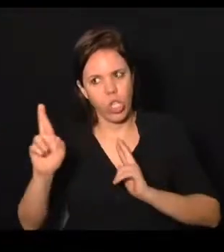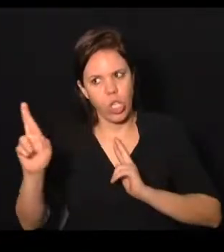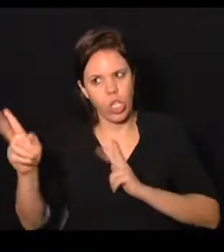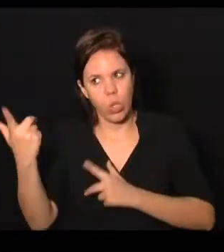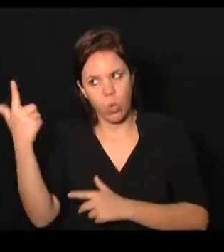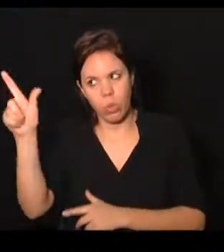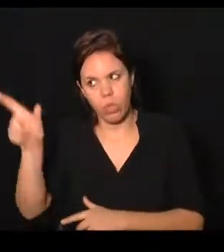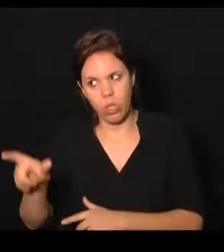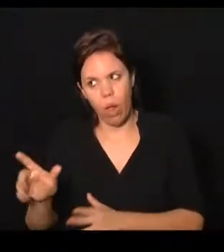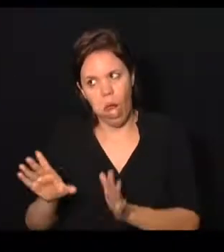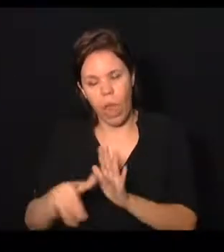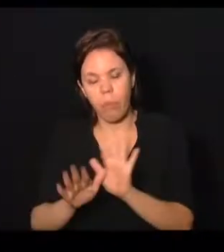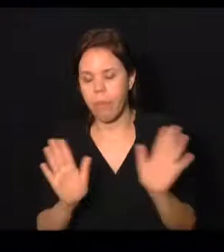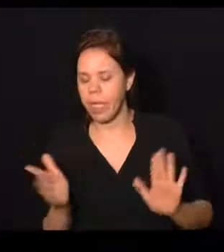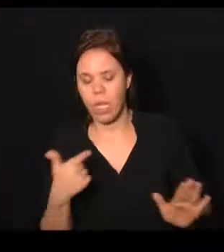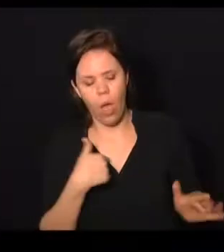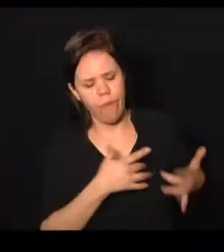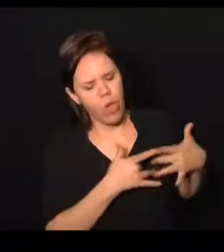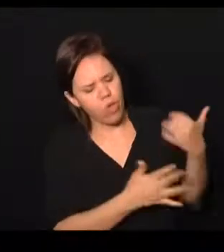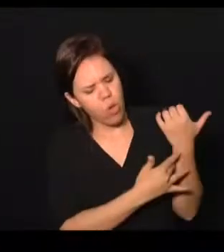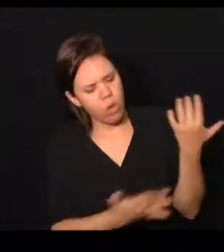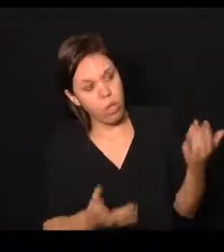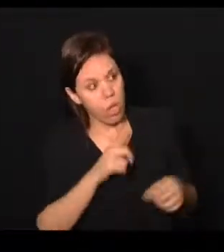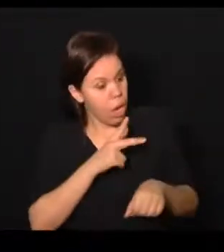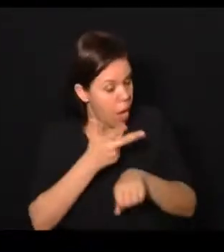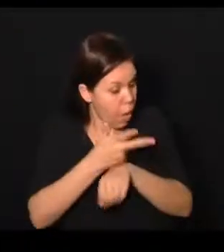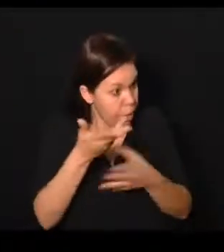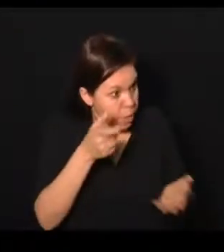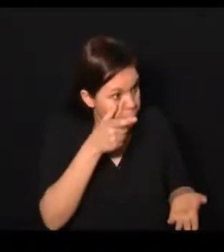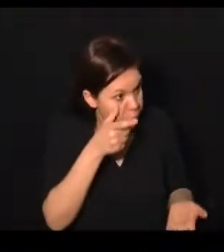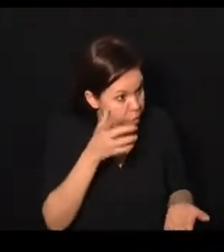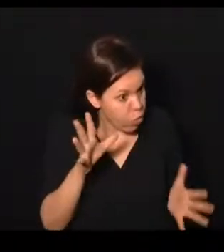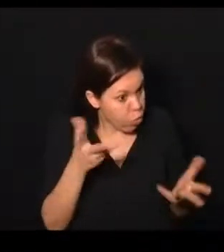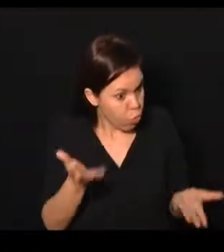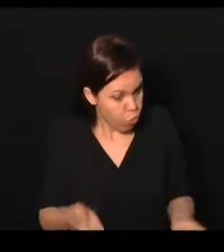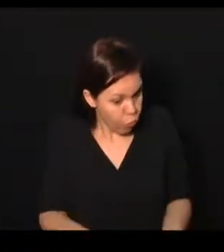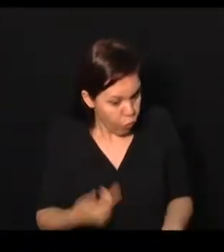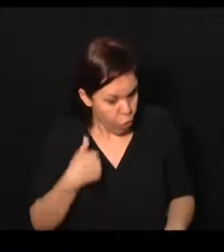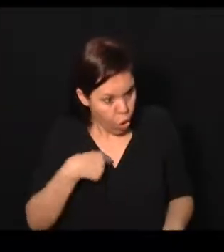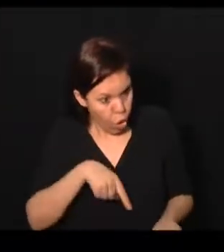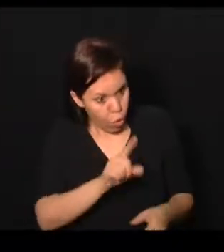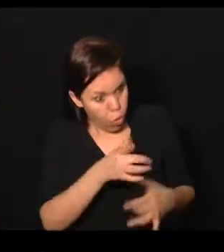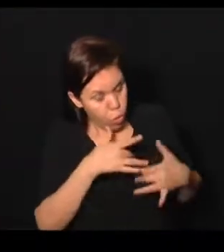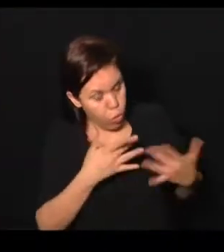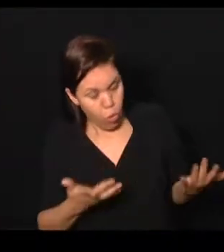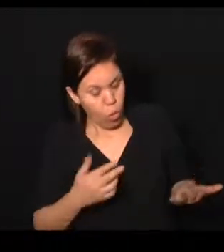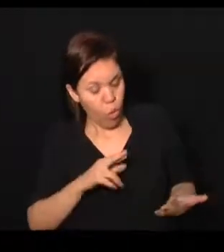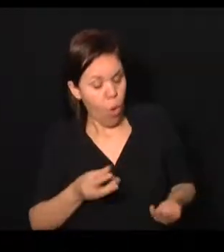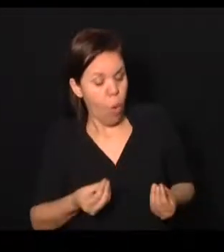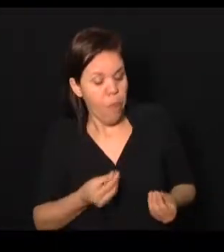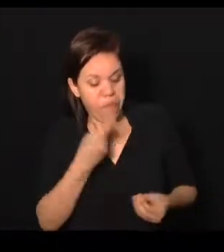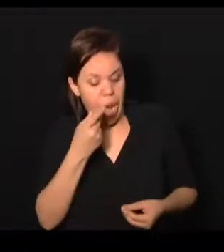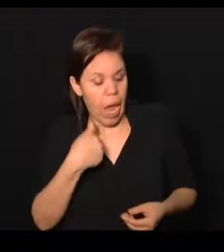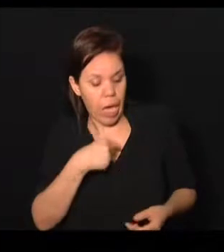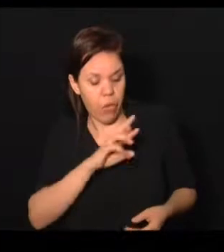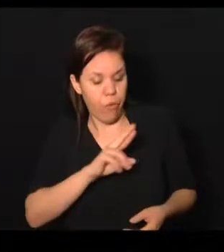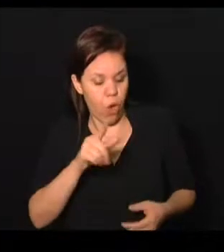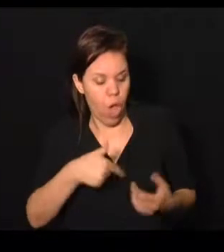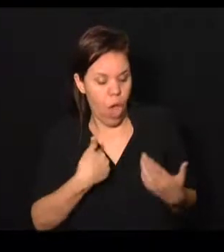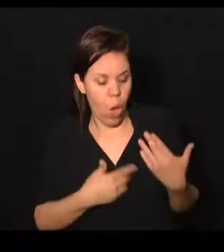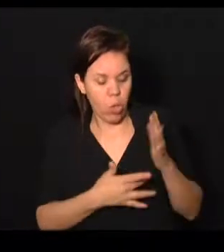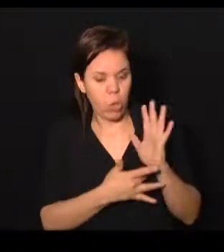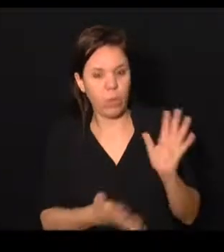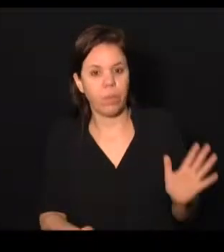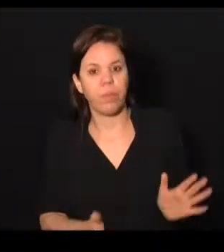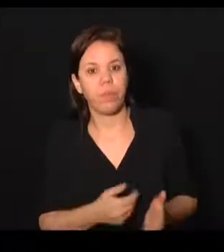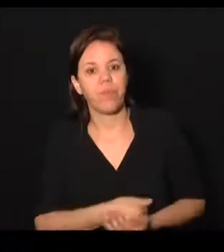outro. Eu vou doar, e depois tem câmera aqui que vai filmar, que fui eu que doei, não tem como dizer que não fui. Né? Você percebe bem como é que é?